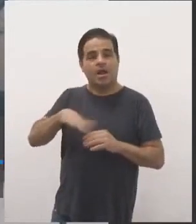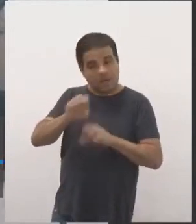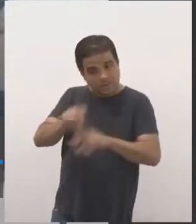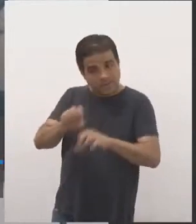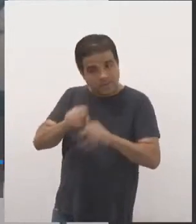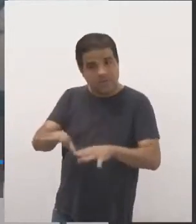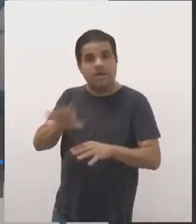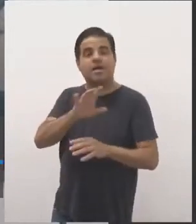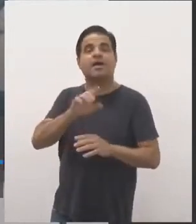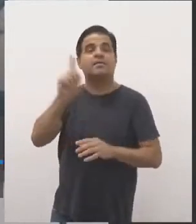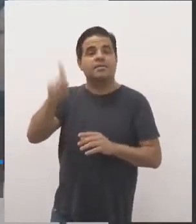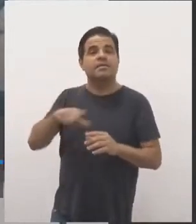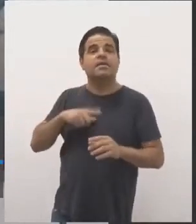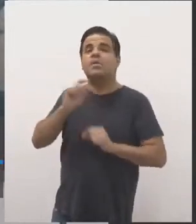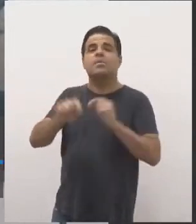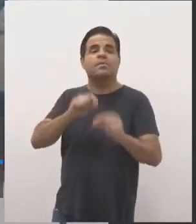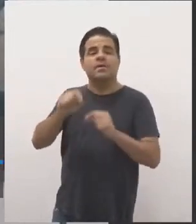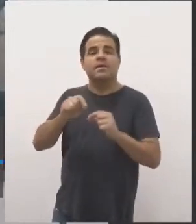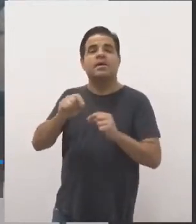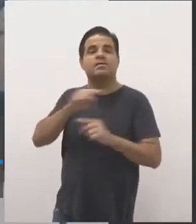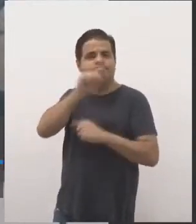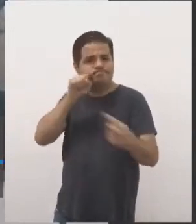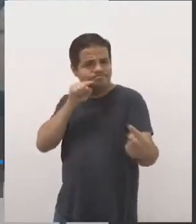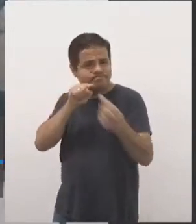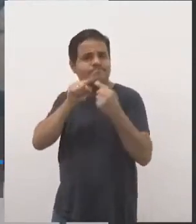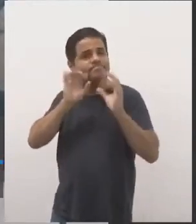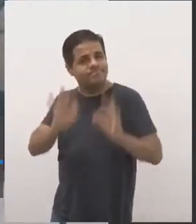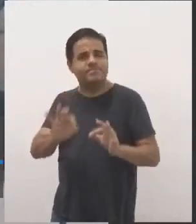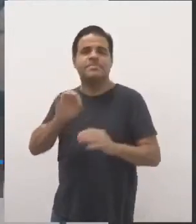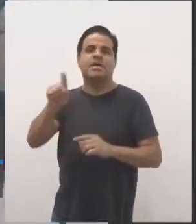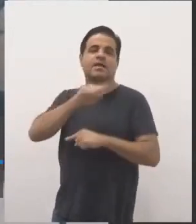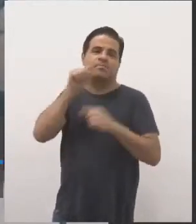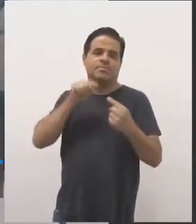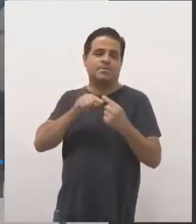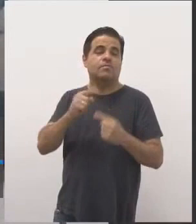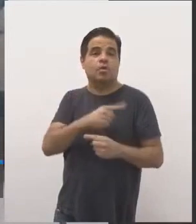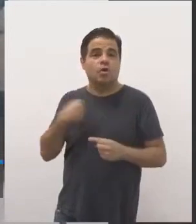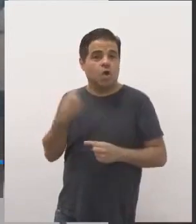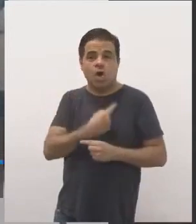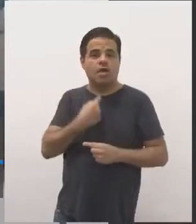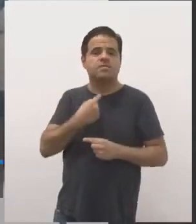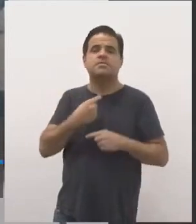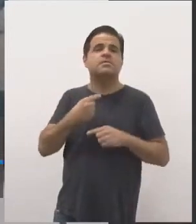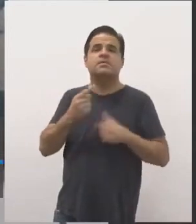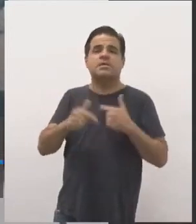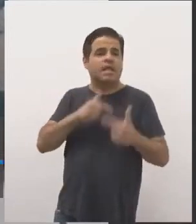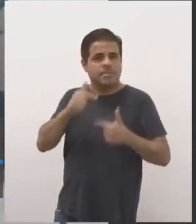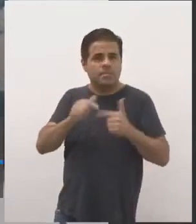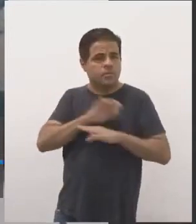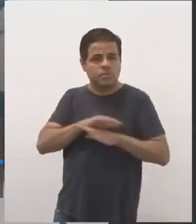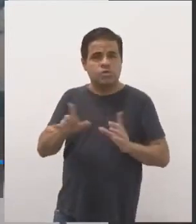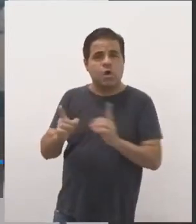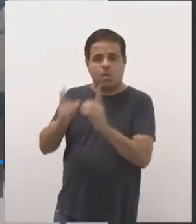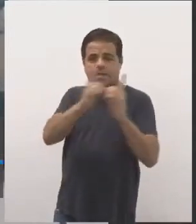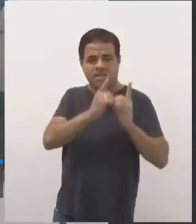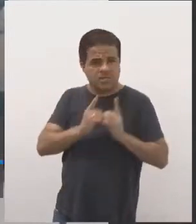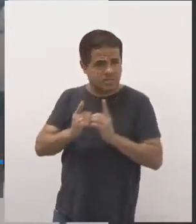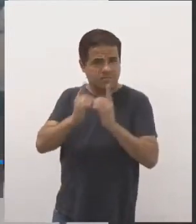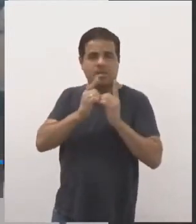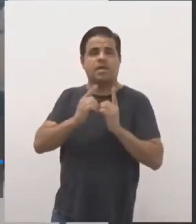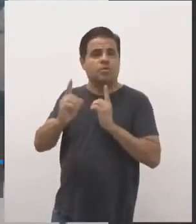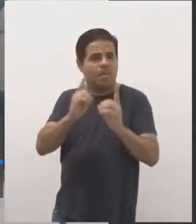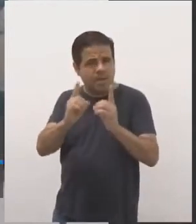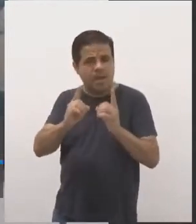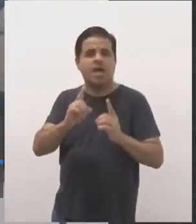como instituição social, ela tem essa finalidade. Nós não trabalhamos com atendimento de